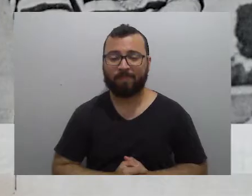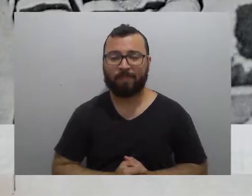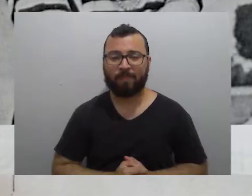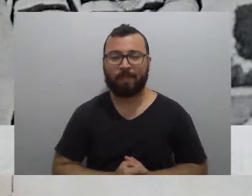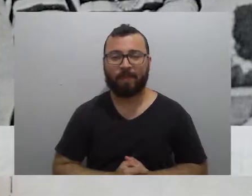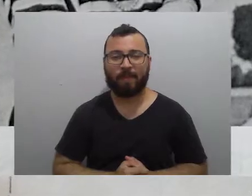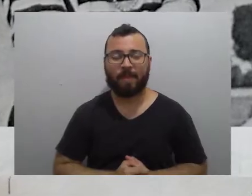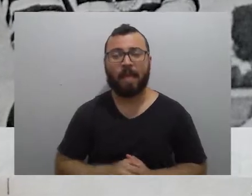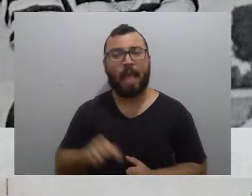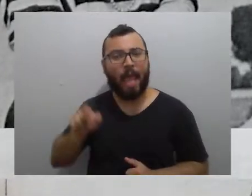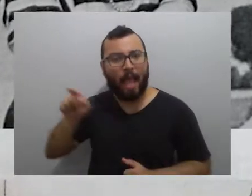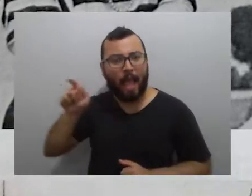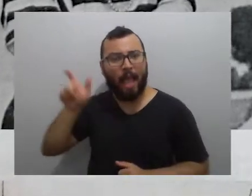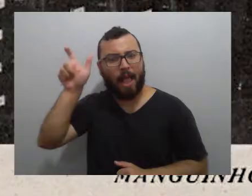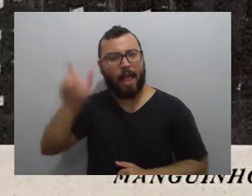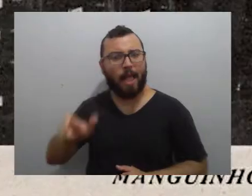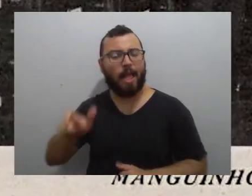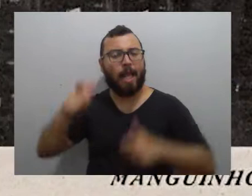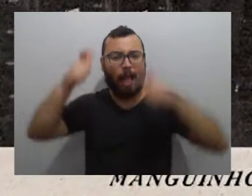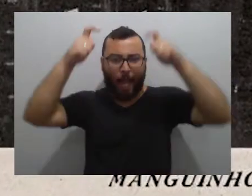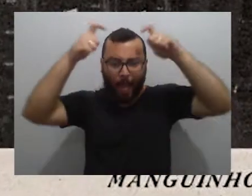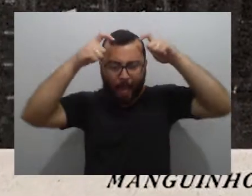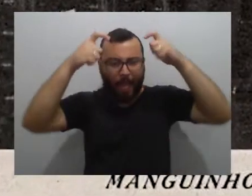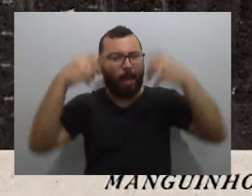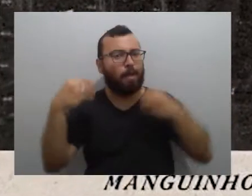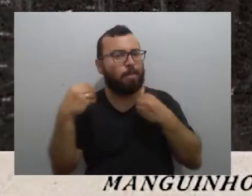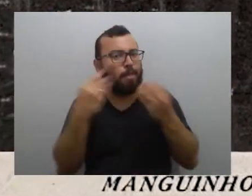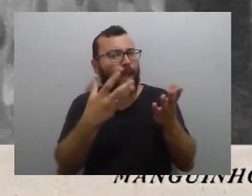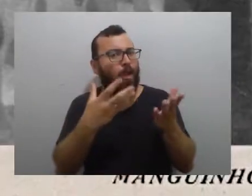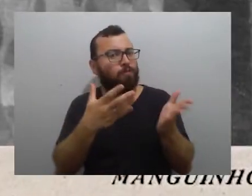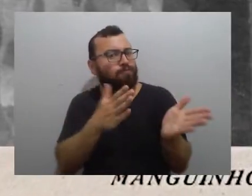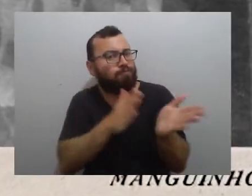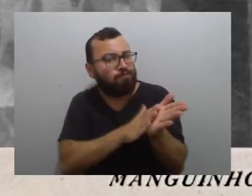primeiro foi o reitor, o reitor da universidade.